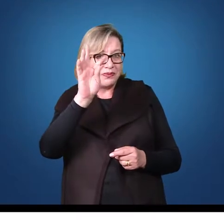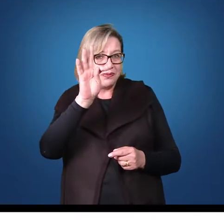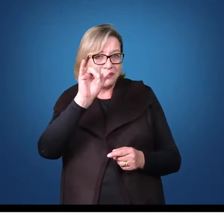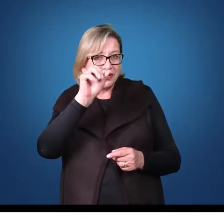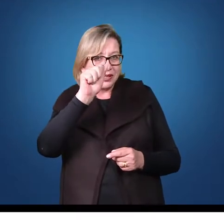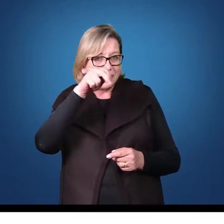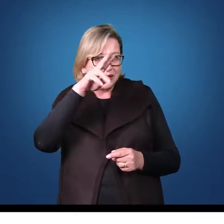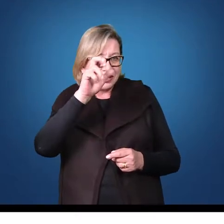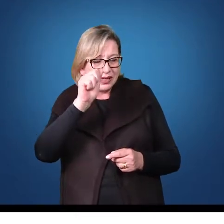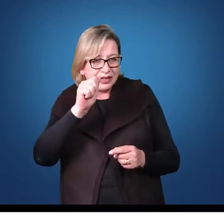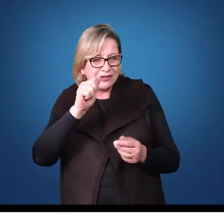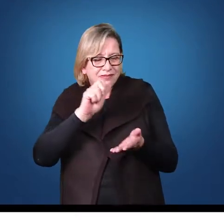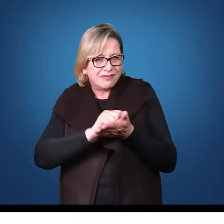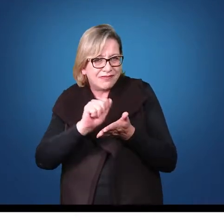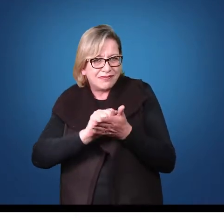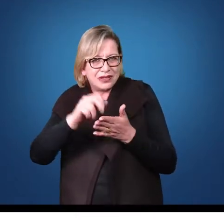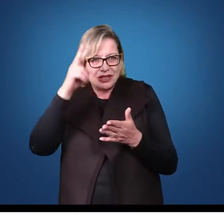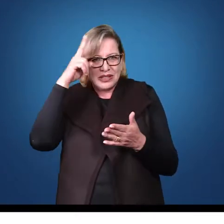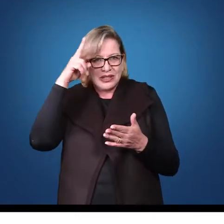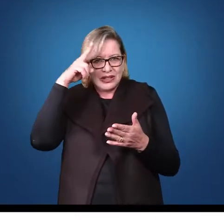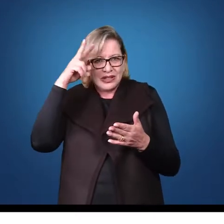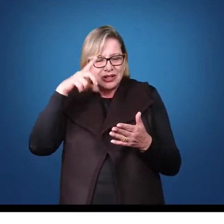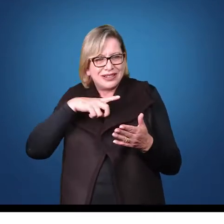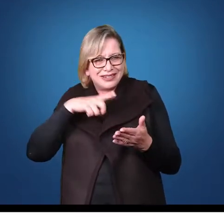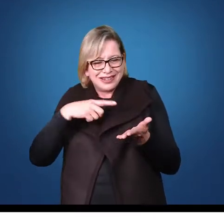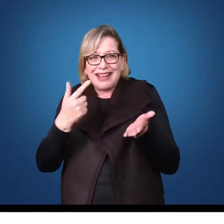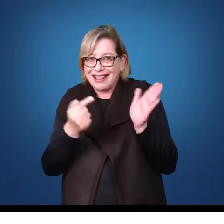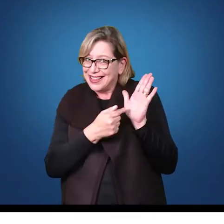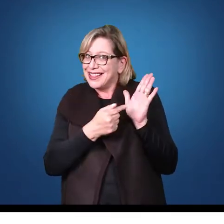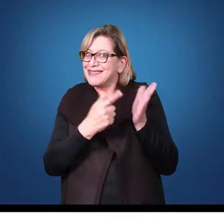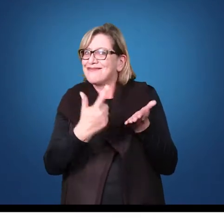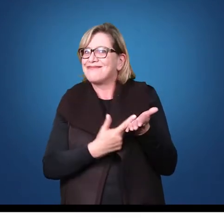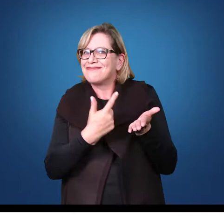escreveu essa história que está nesse singelo livrinho.